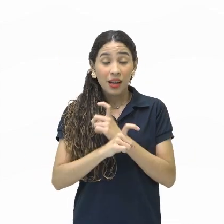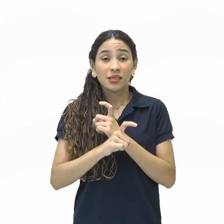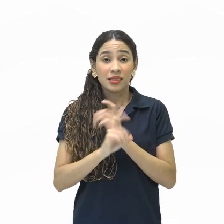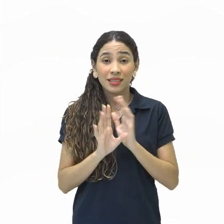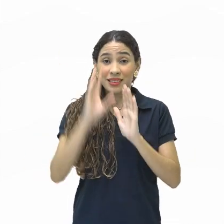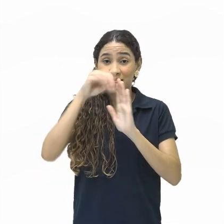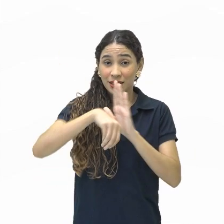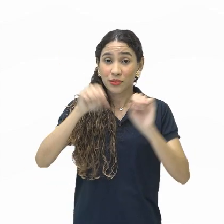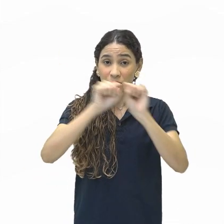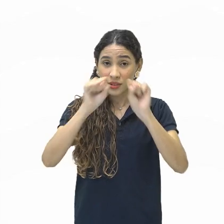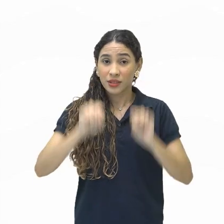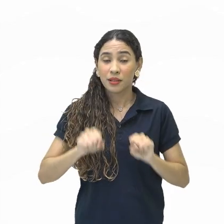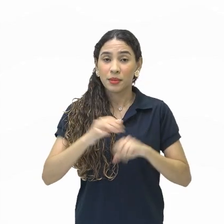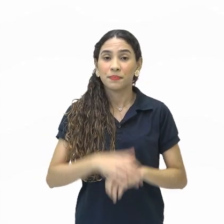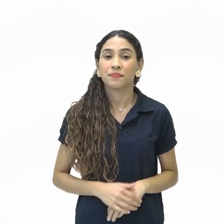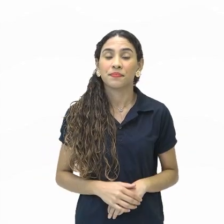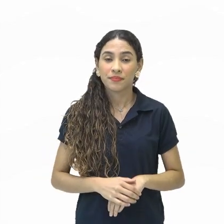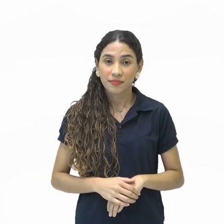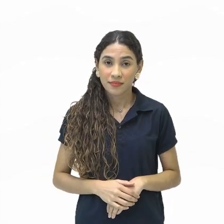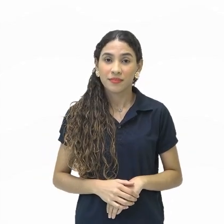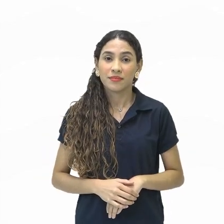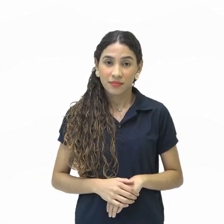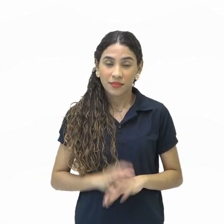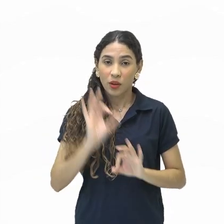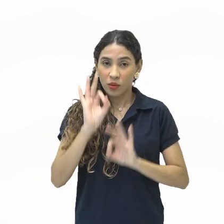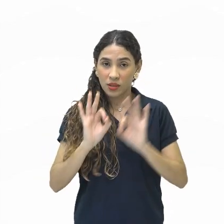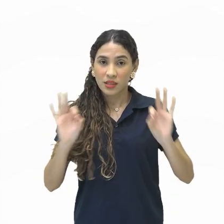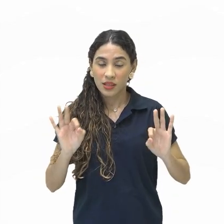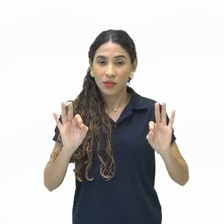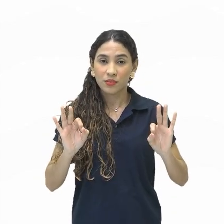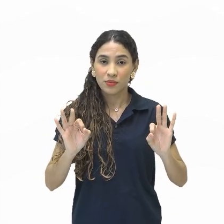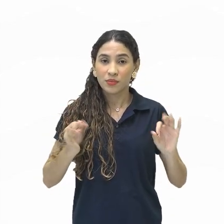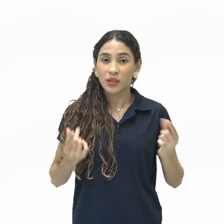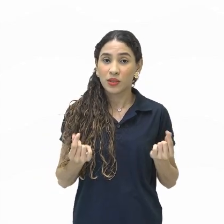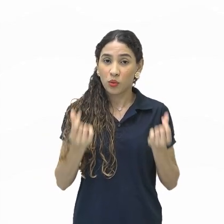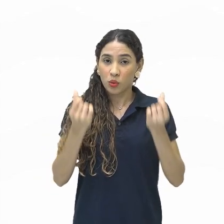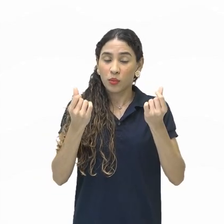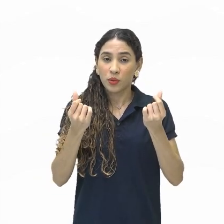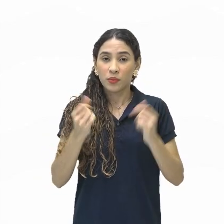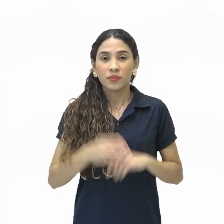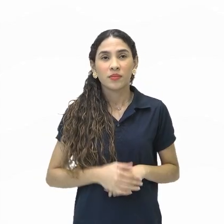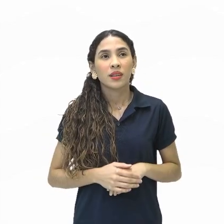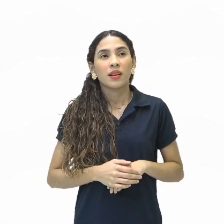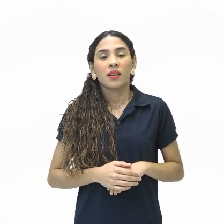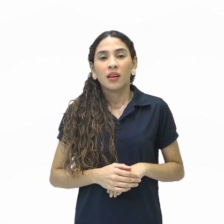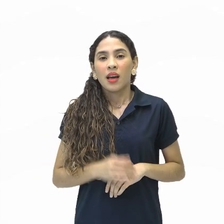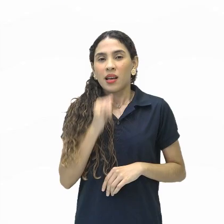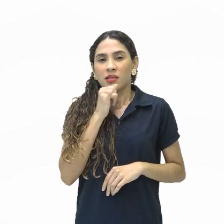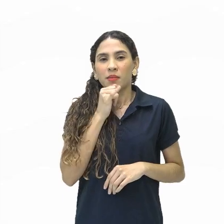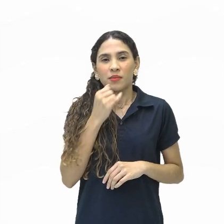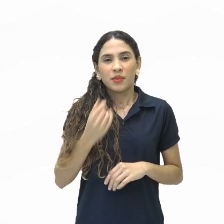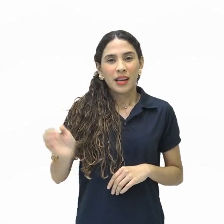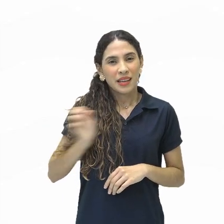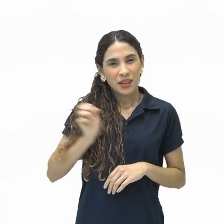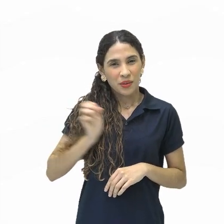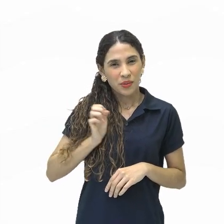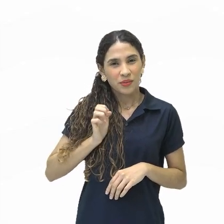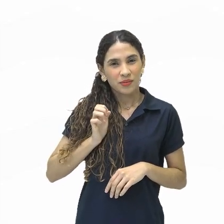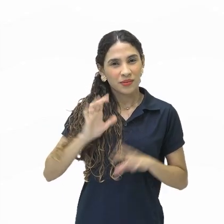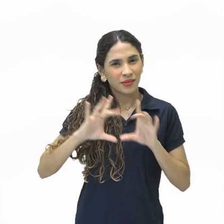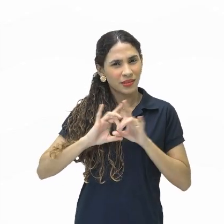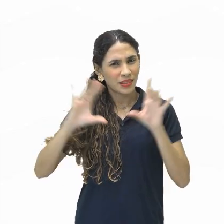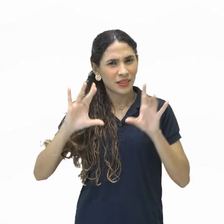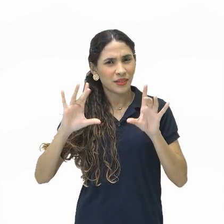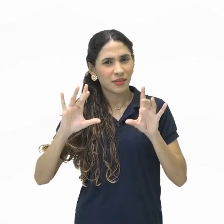Dentro do sistema, né? É essa distribuição de renda. Será que os ricos estão dispostos a